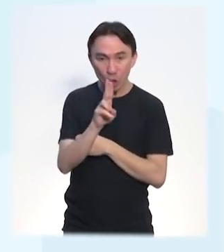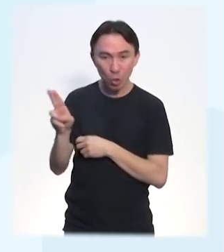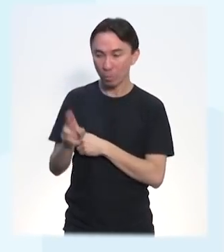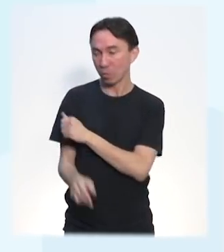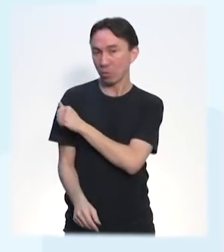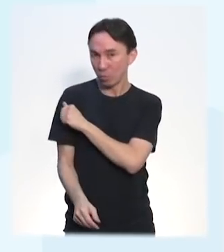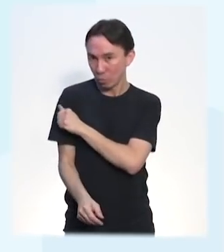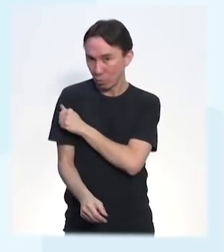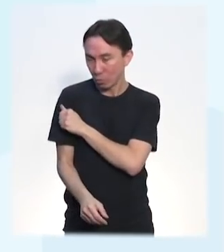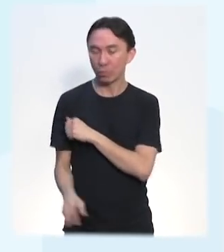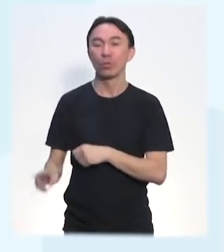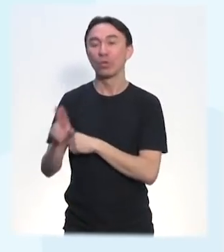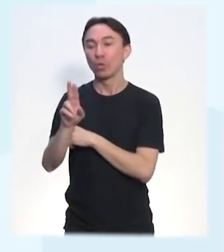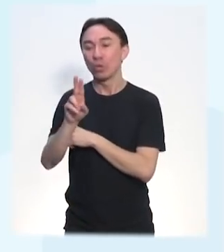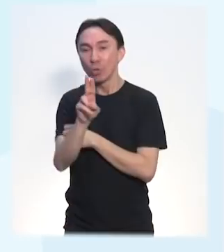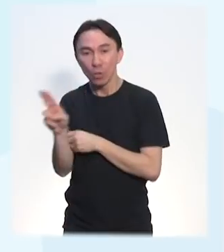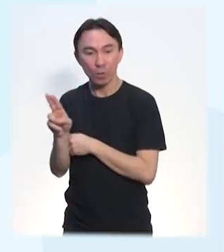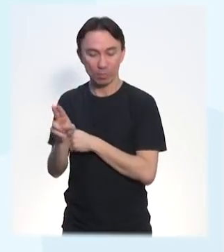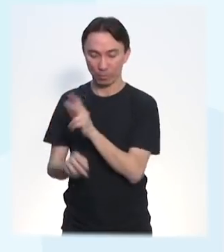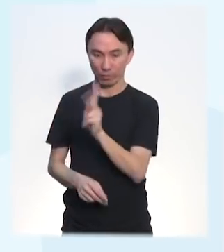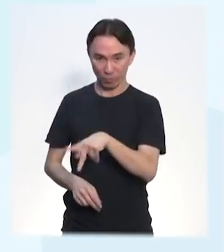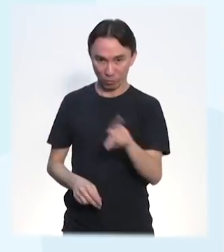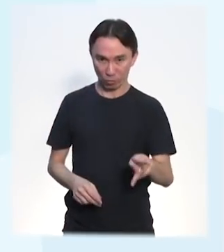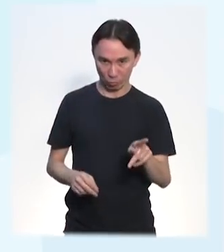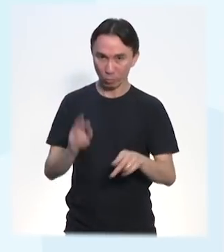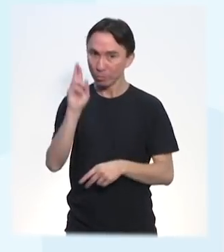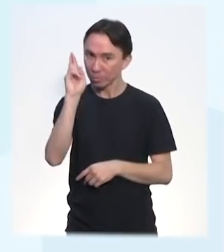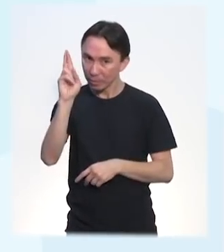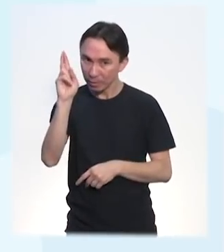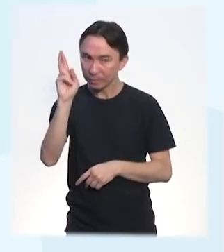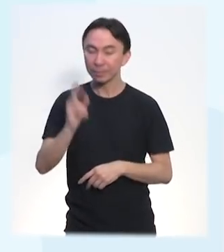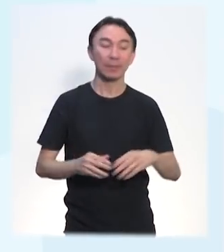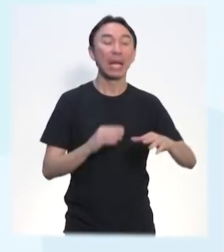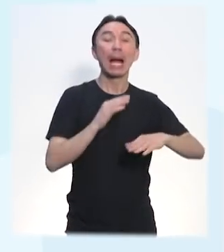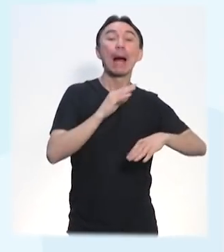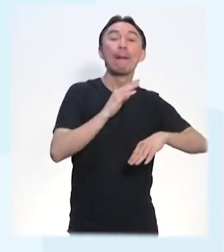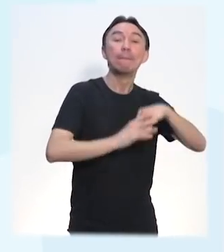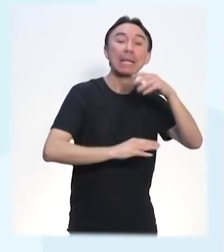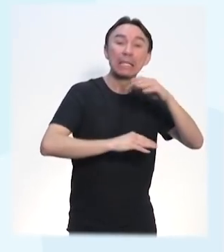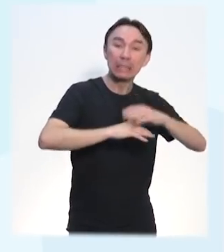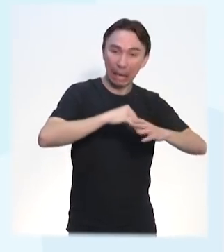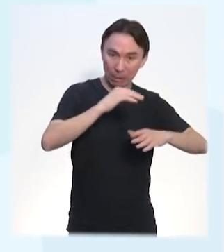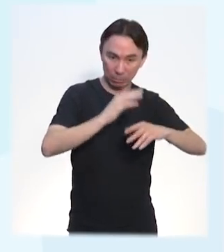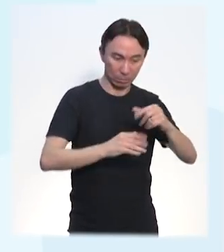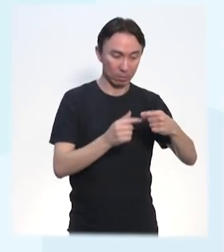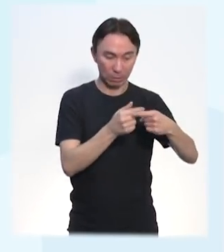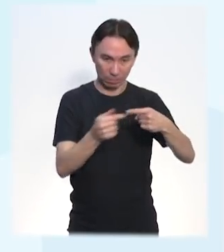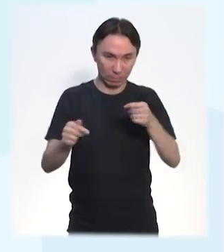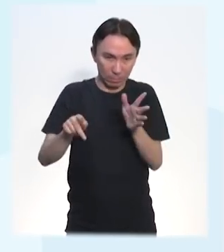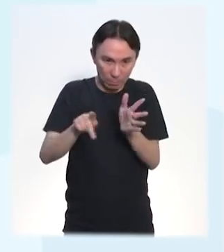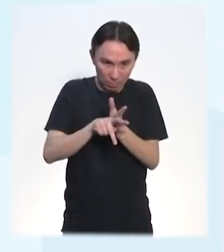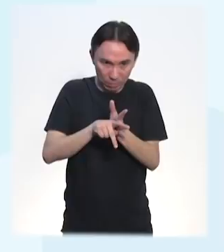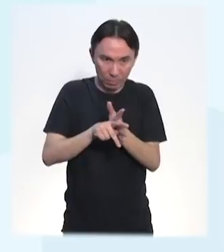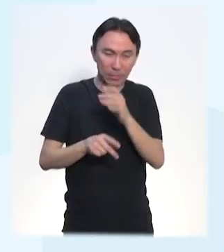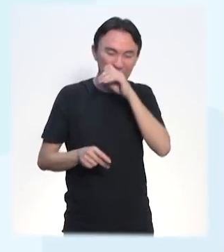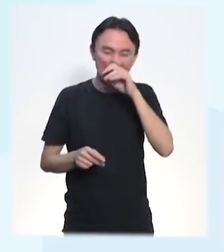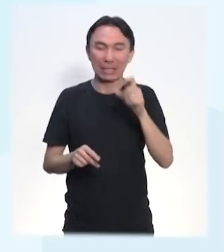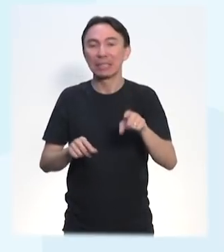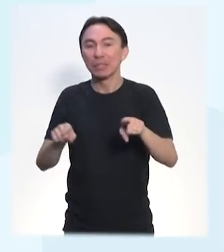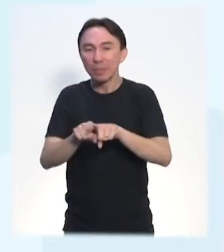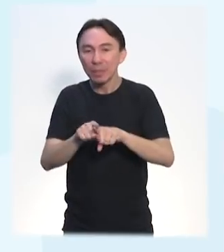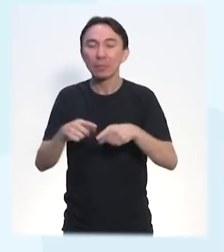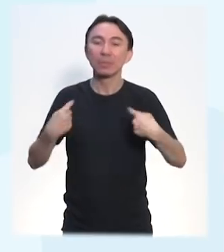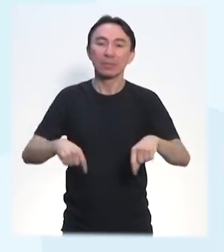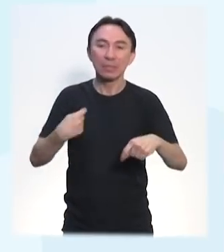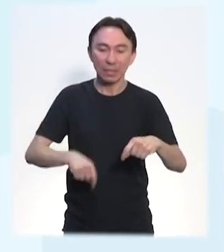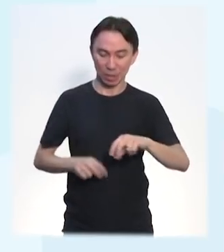professor responsável, a habilidade da semana, né, a habilidade Sim. relacionada, e aí ele tem que colocar as hashtags